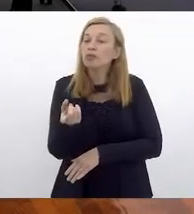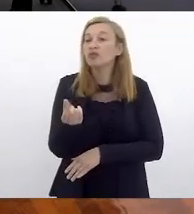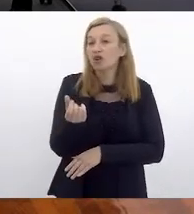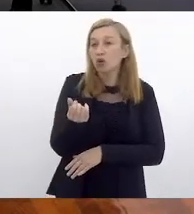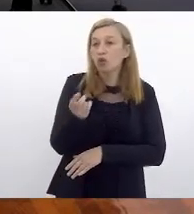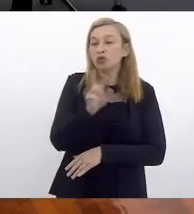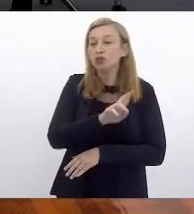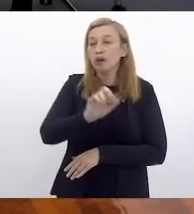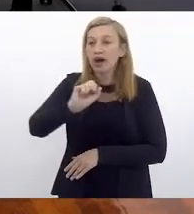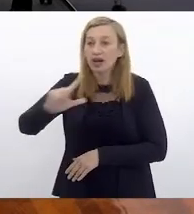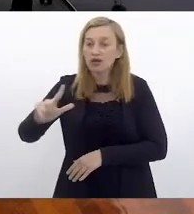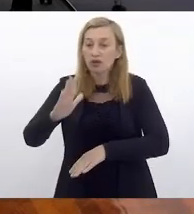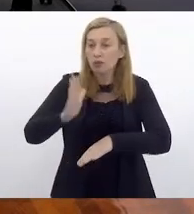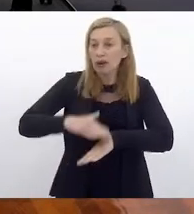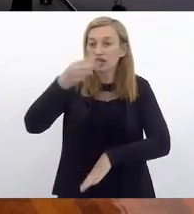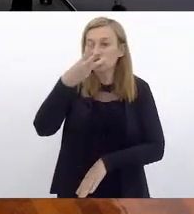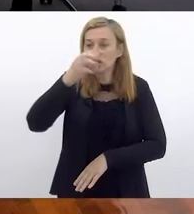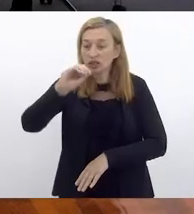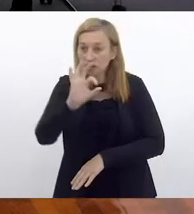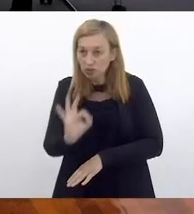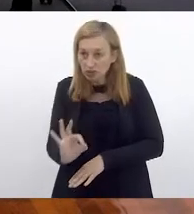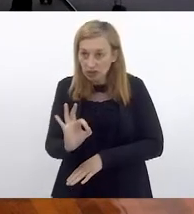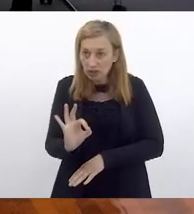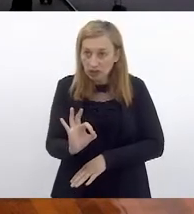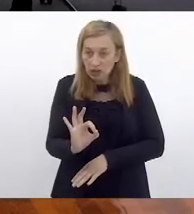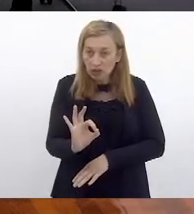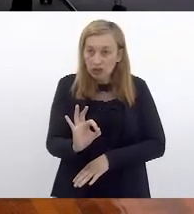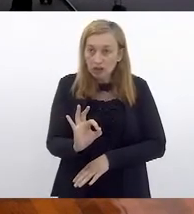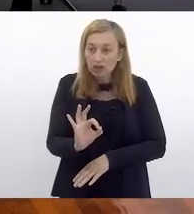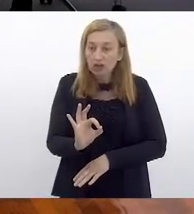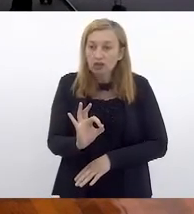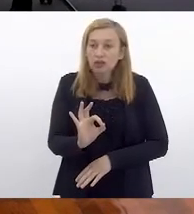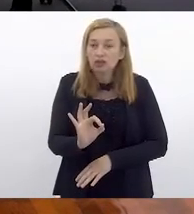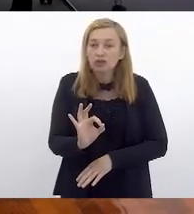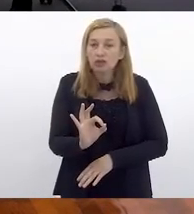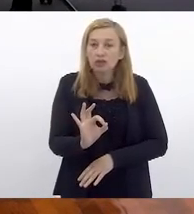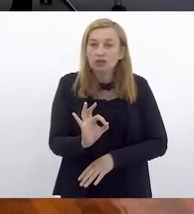implicar uma redução maior do que 30%, decorrente de